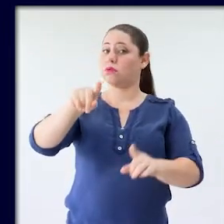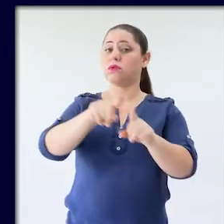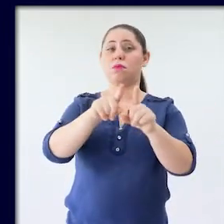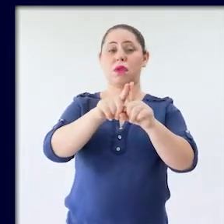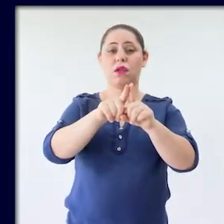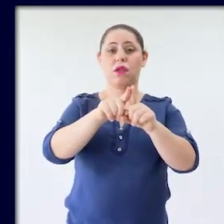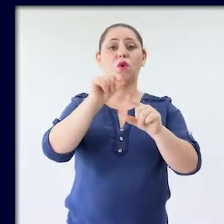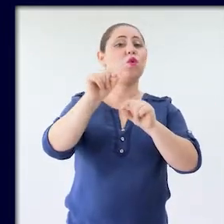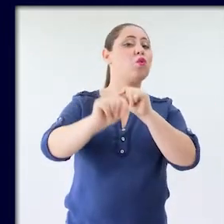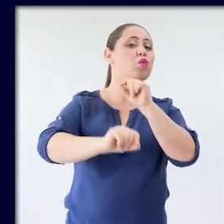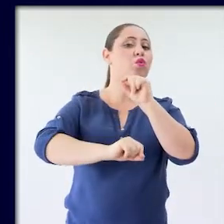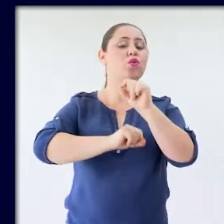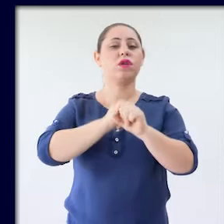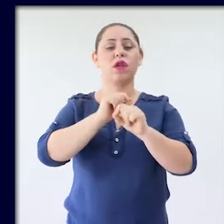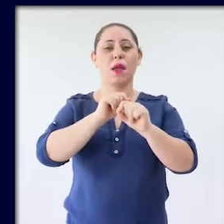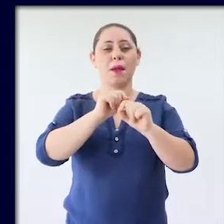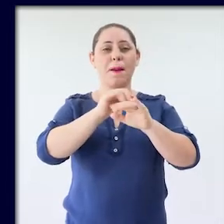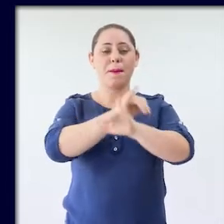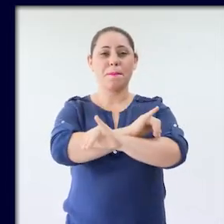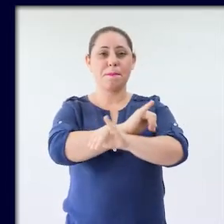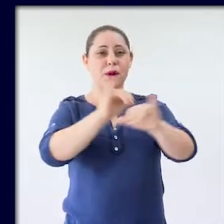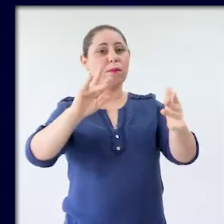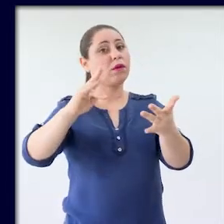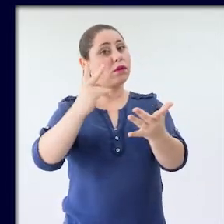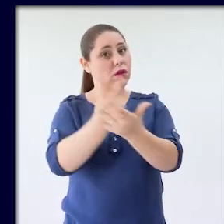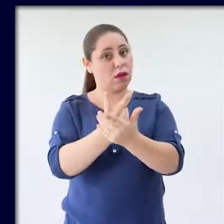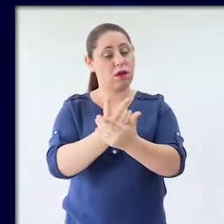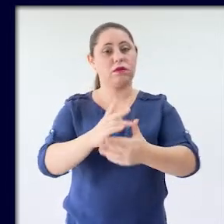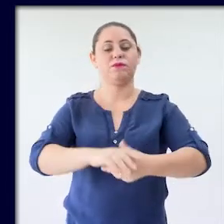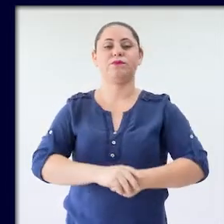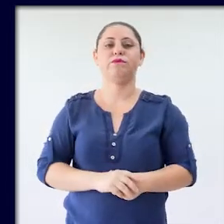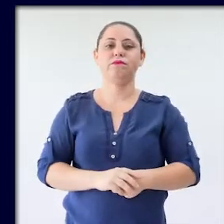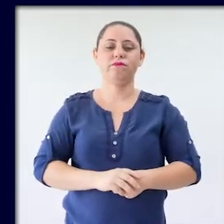Isso caracterizaria uma propaganda irregular.